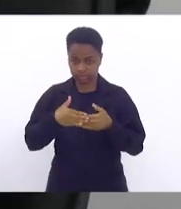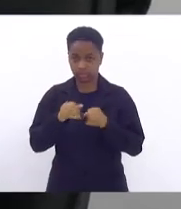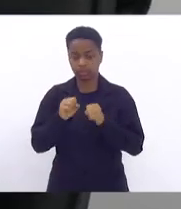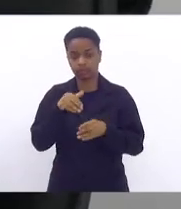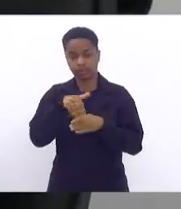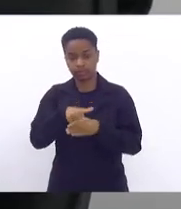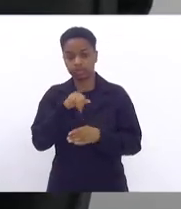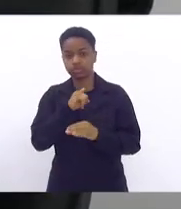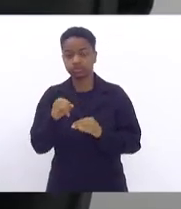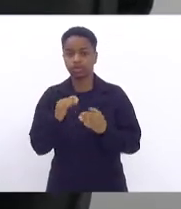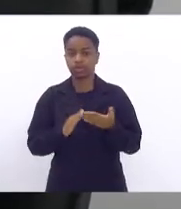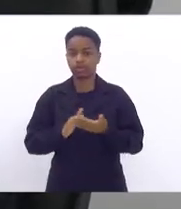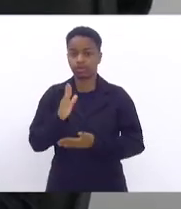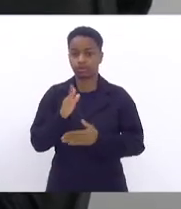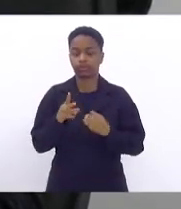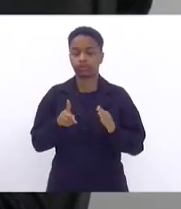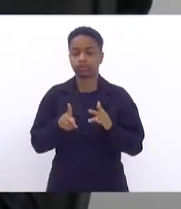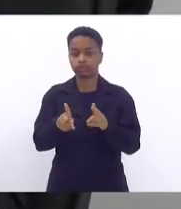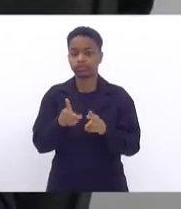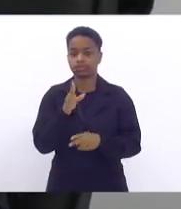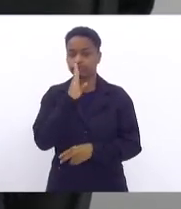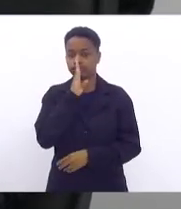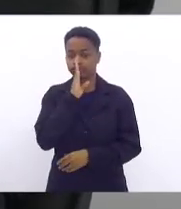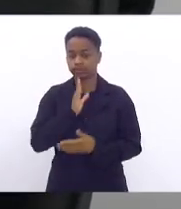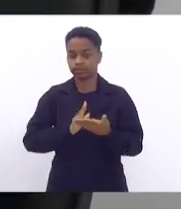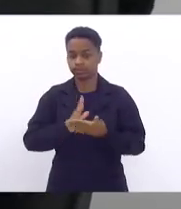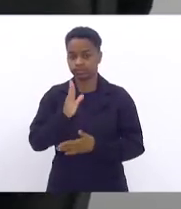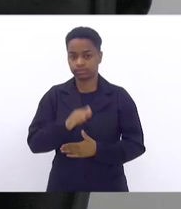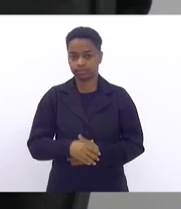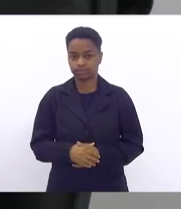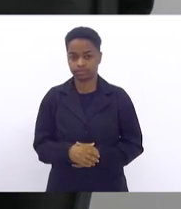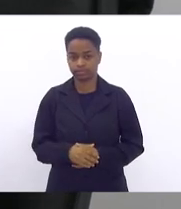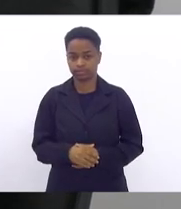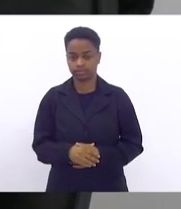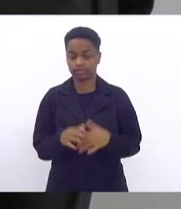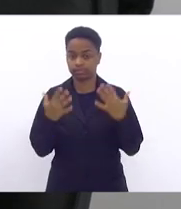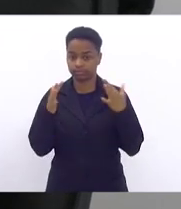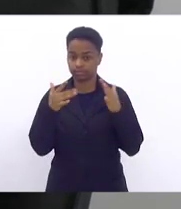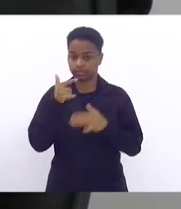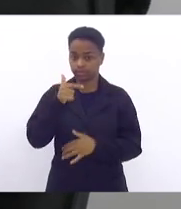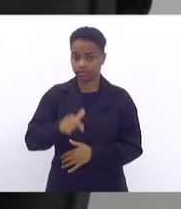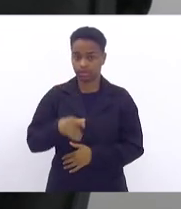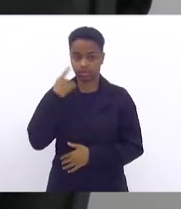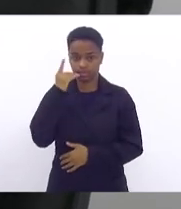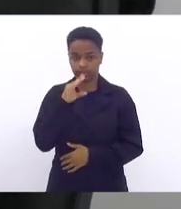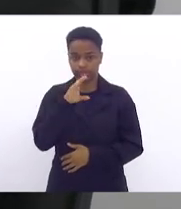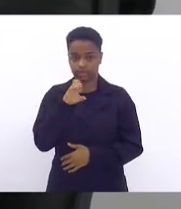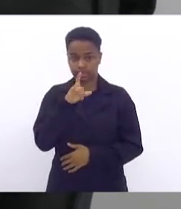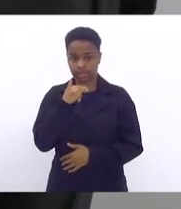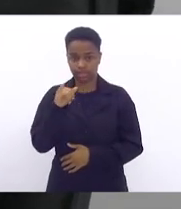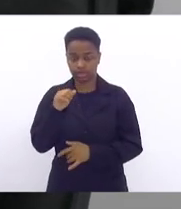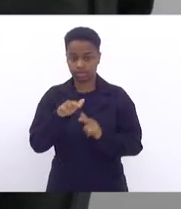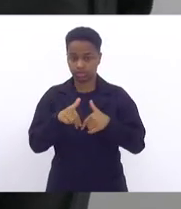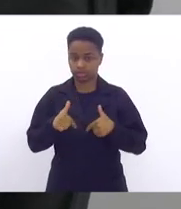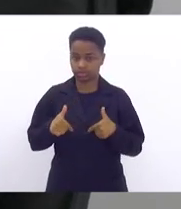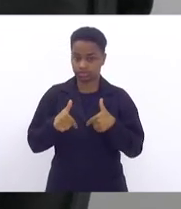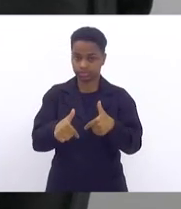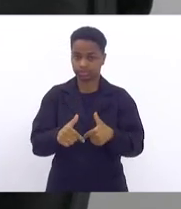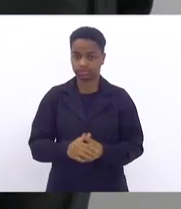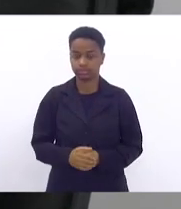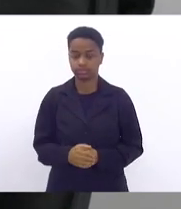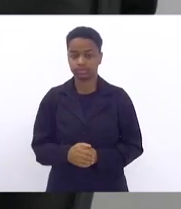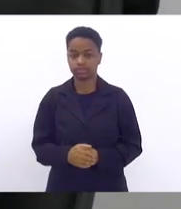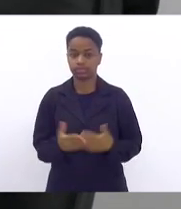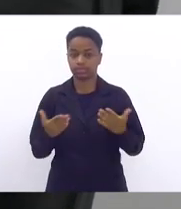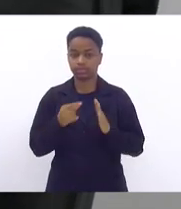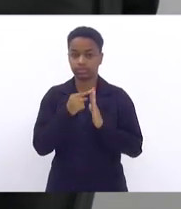votação, senhores que aprovam, permaneçam como estão. Aprovado. Parabenizando mais uma vez a deputada Célia pela grande iniciativa. Passo